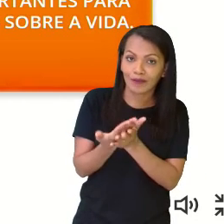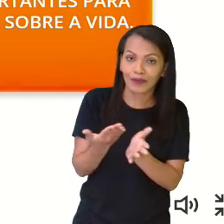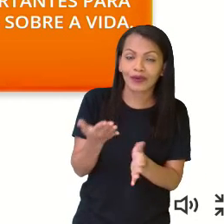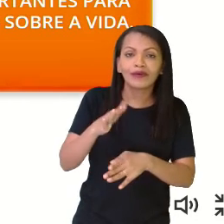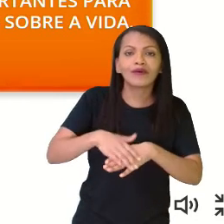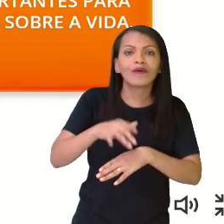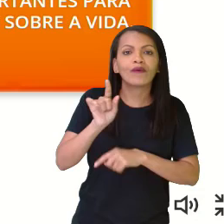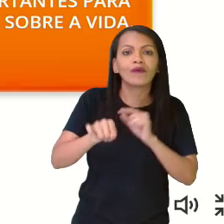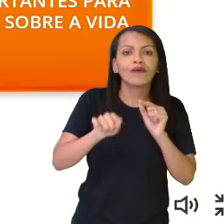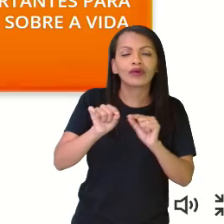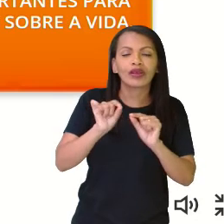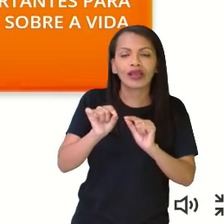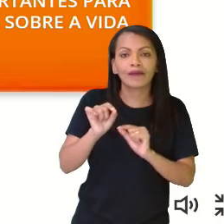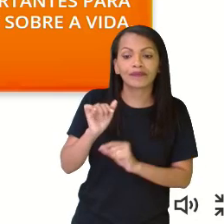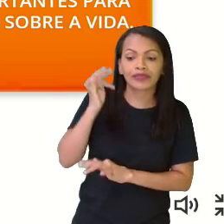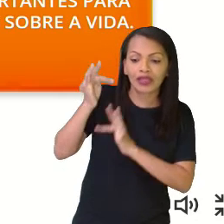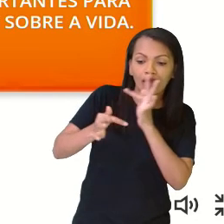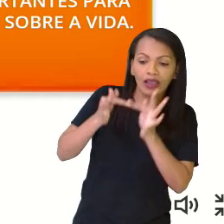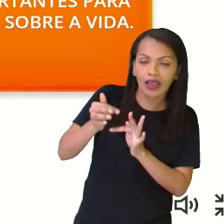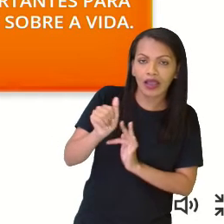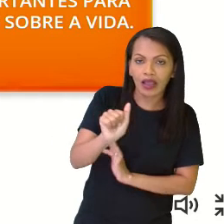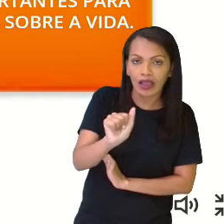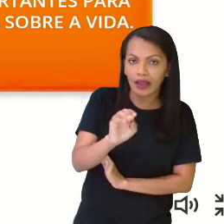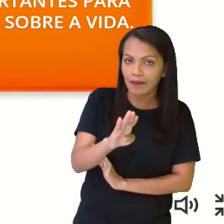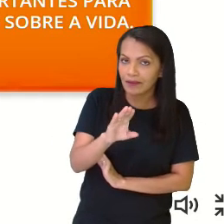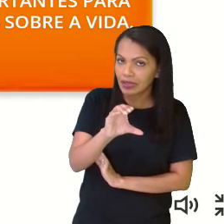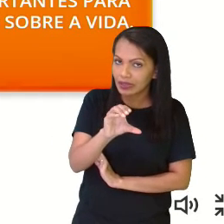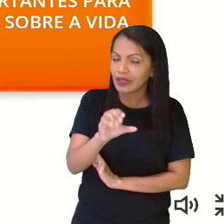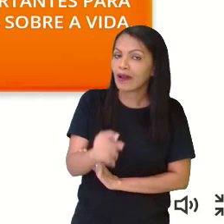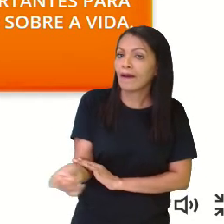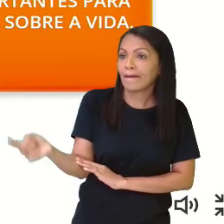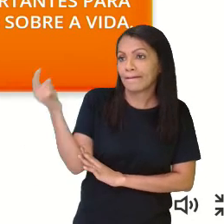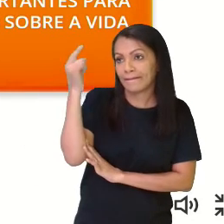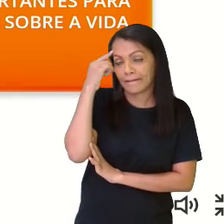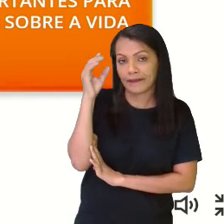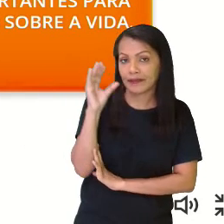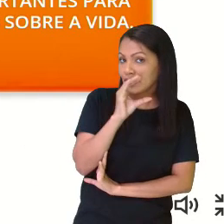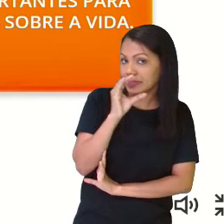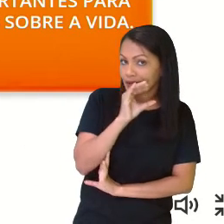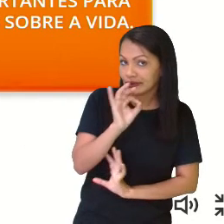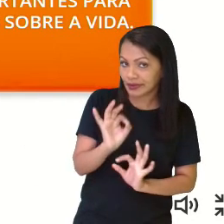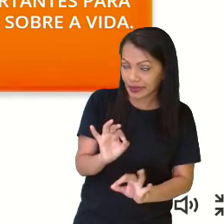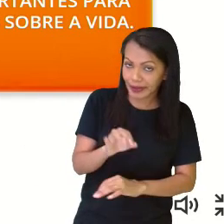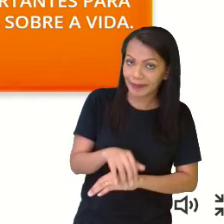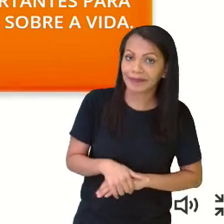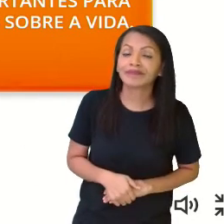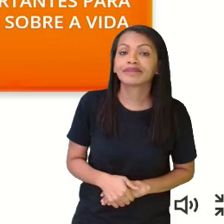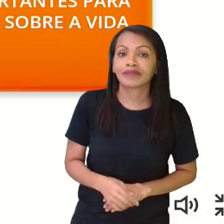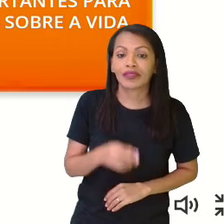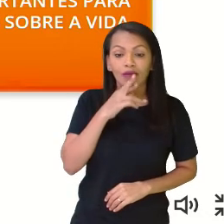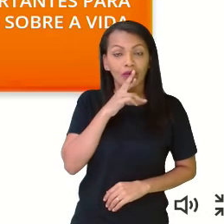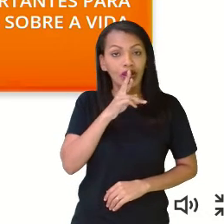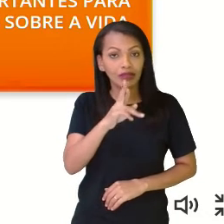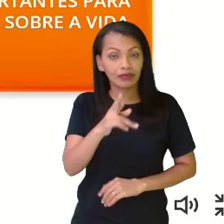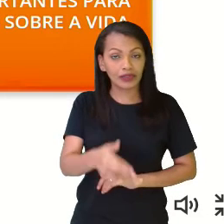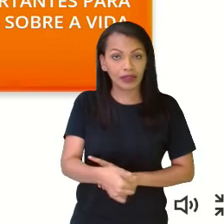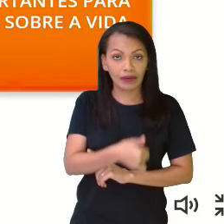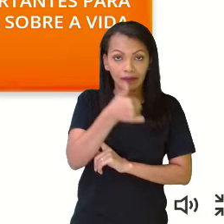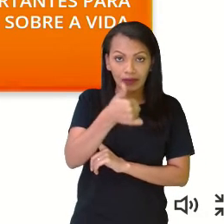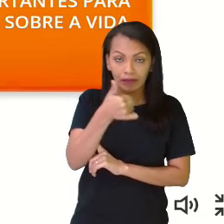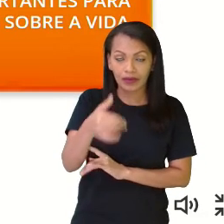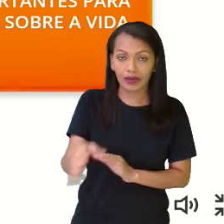fábulas? Estou A, pensando. B ou C? Pensa, mas pensa rapidinho. Vamos lá? Eu vou responder a primeira.